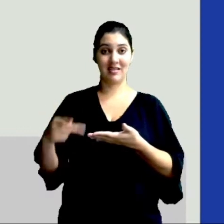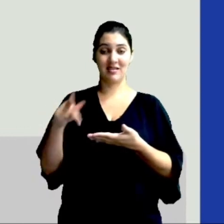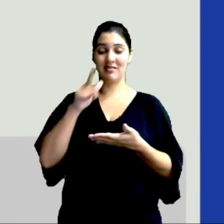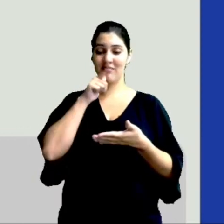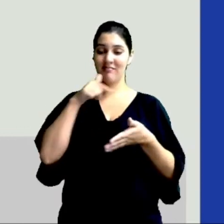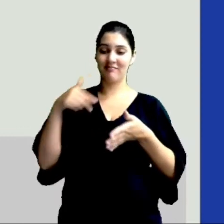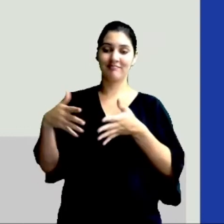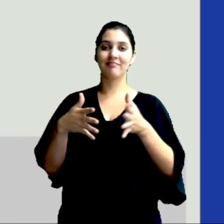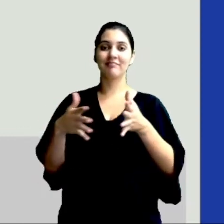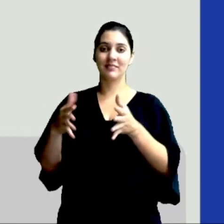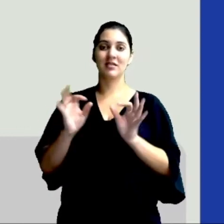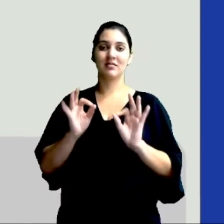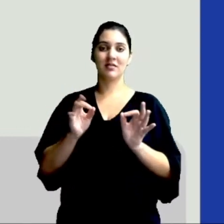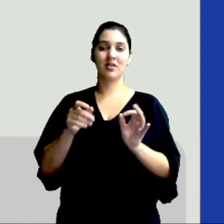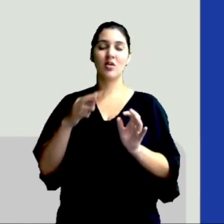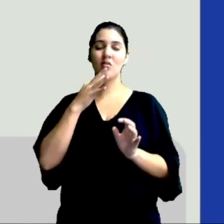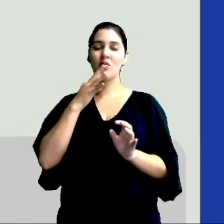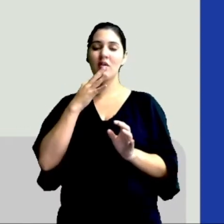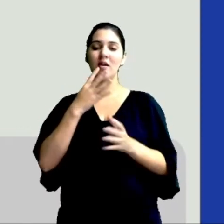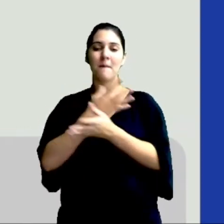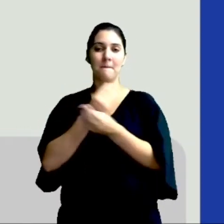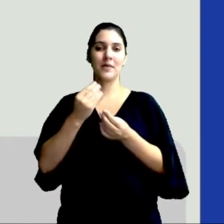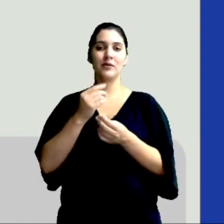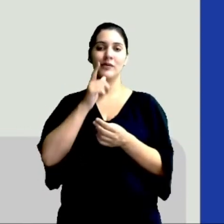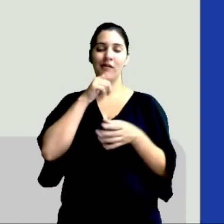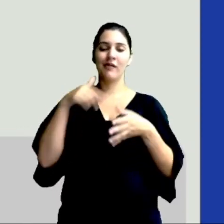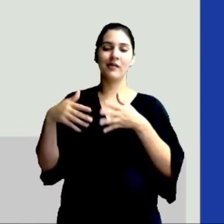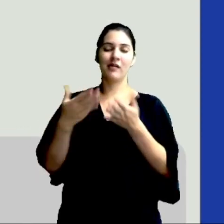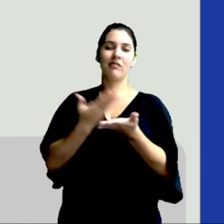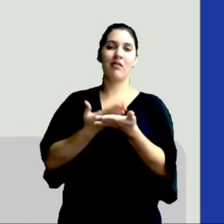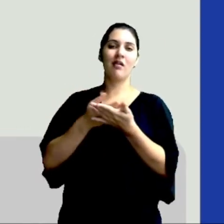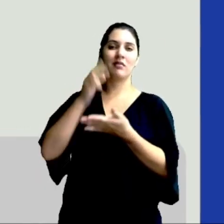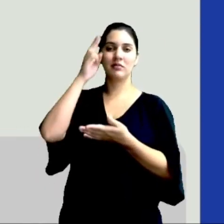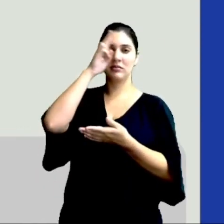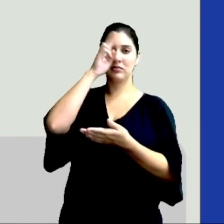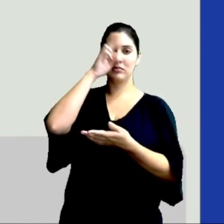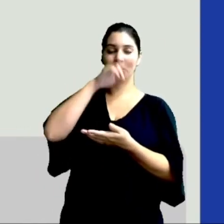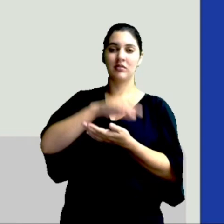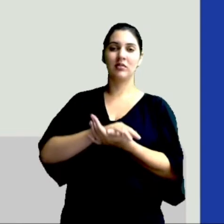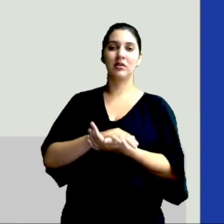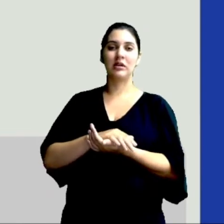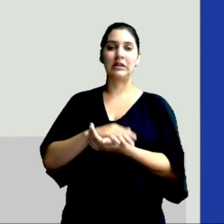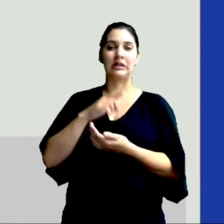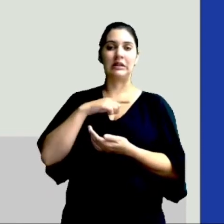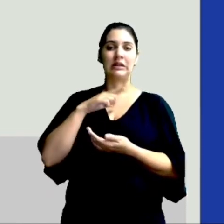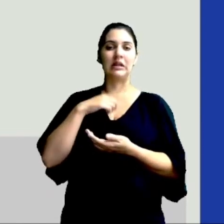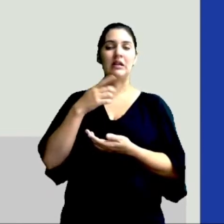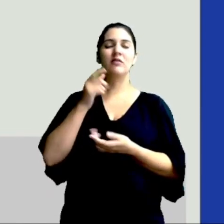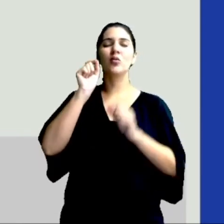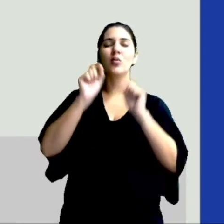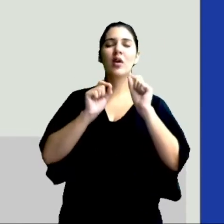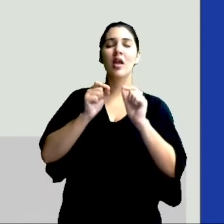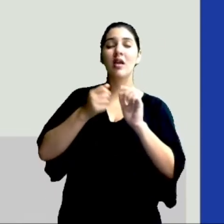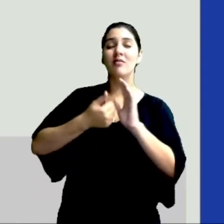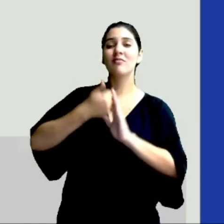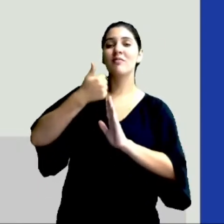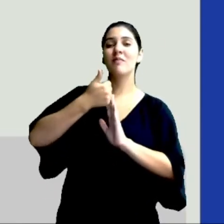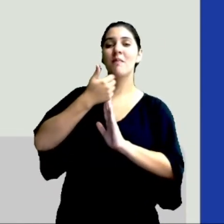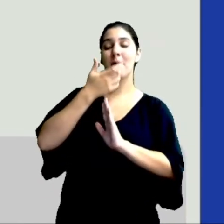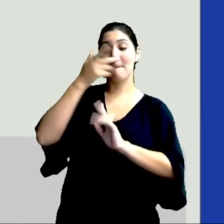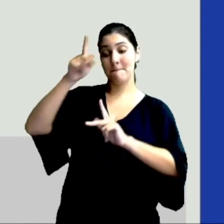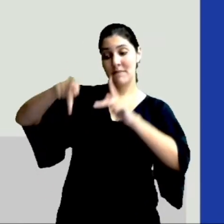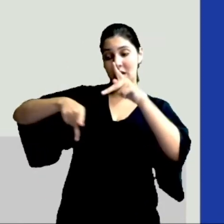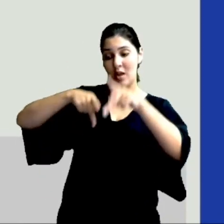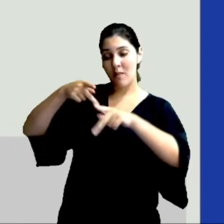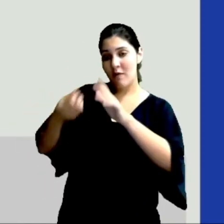esses rios, né? A gente conhece muito esses rios na aula de história, né, quando a gente vê aquelas primeiras civilizações sumérias, né, aquelas coisas que